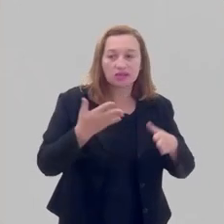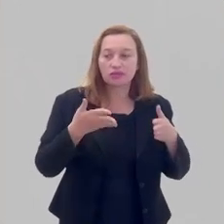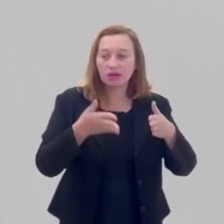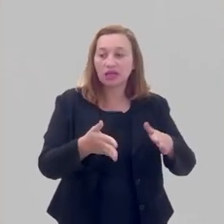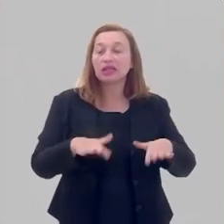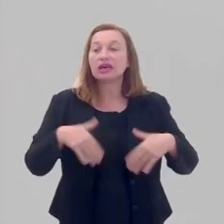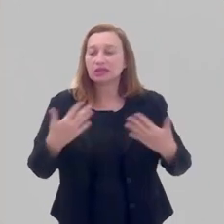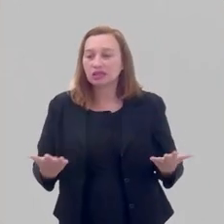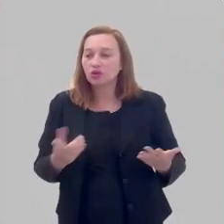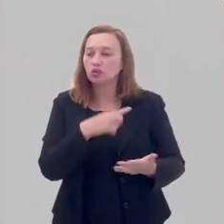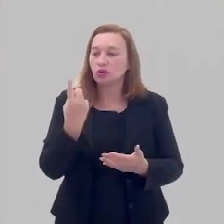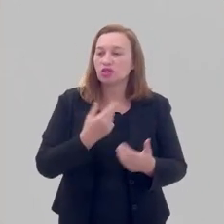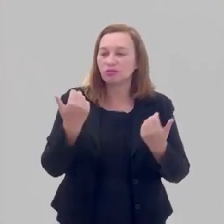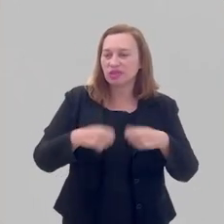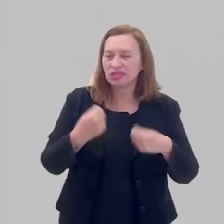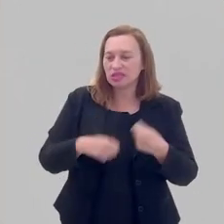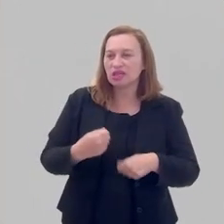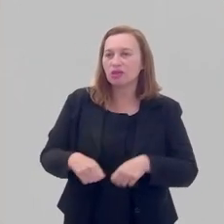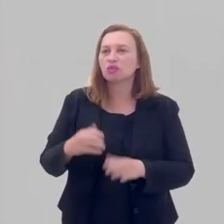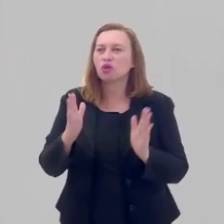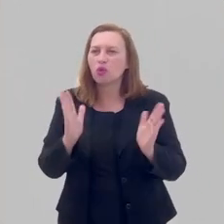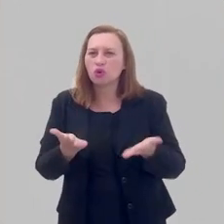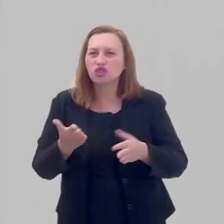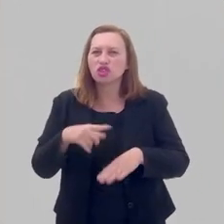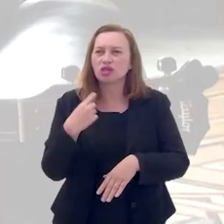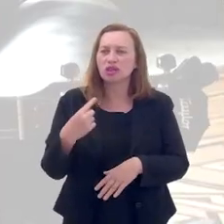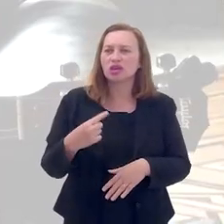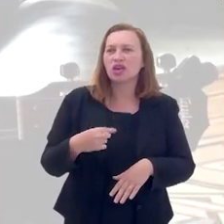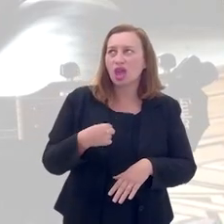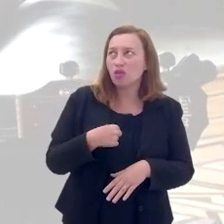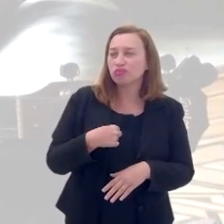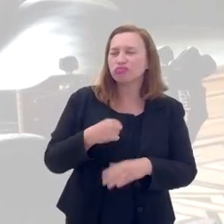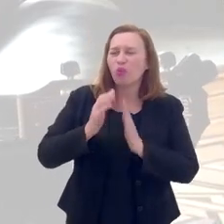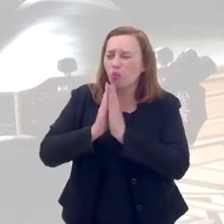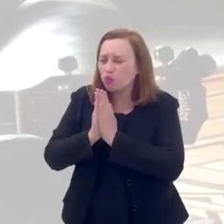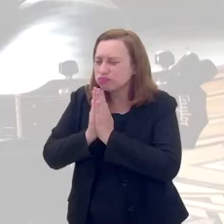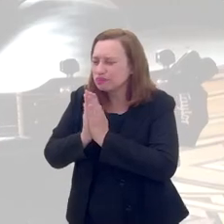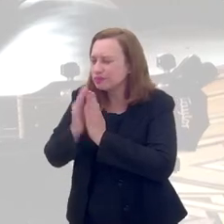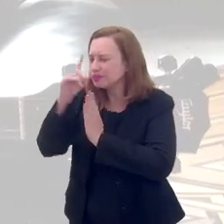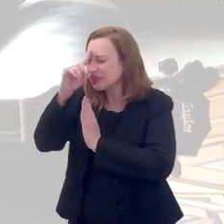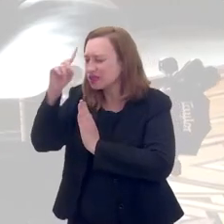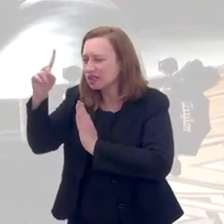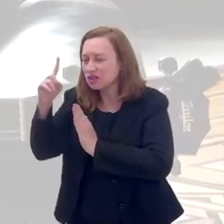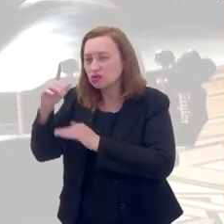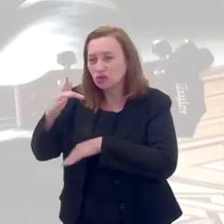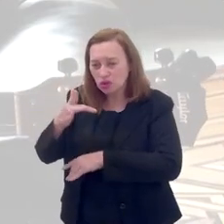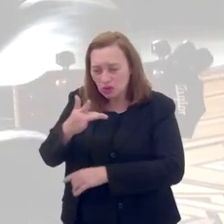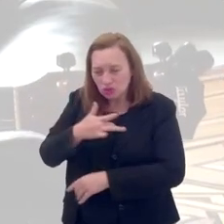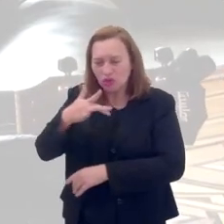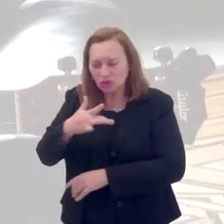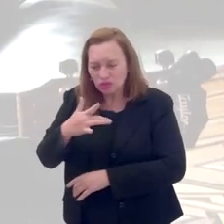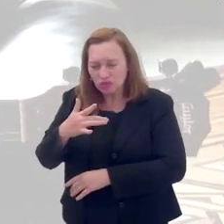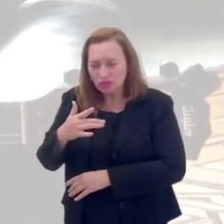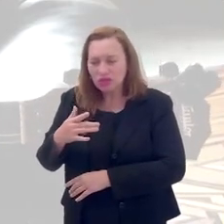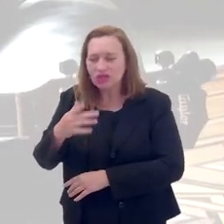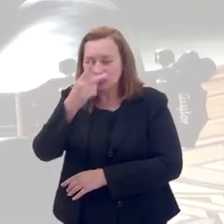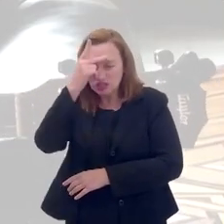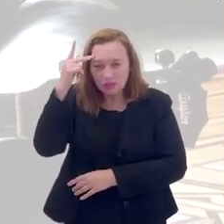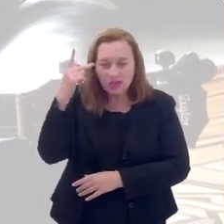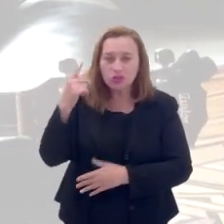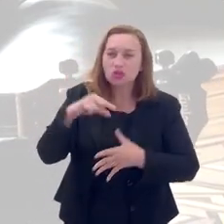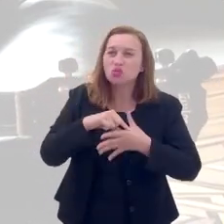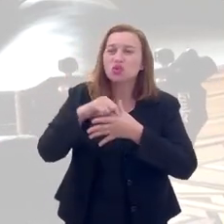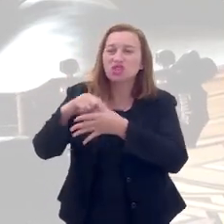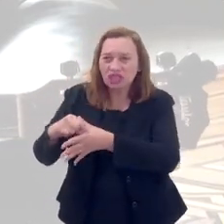eminentes então nós precisamos hoje eu cada vez mais Oro a Deus né que toque o coração das pessoas os